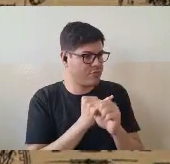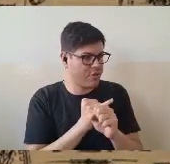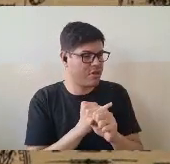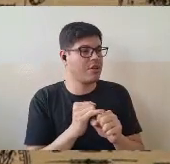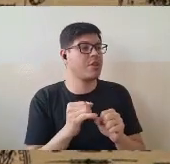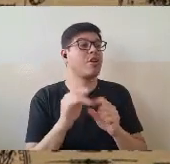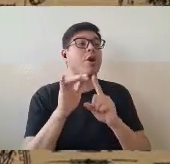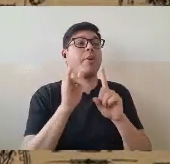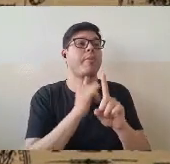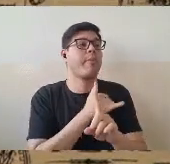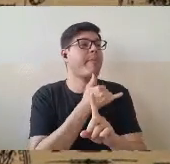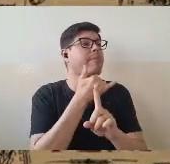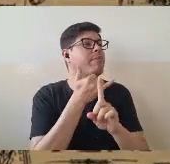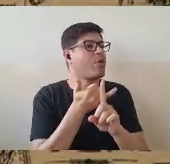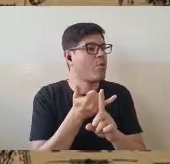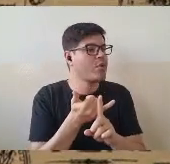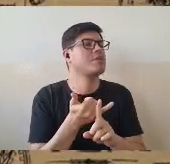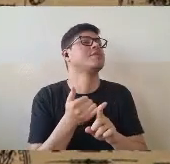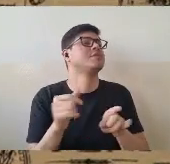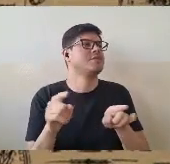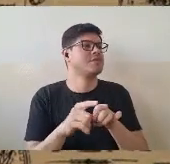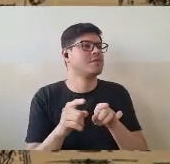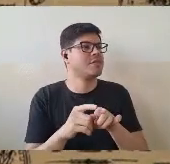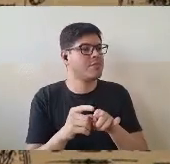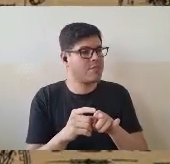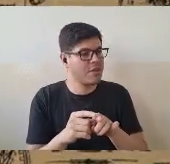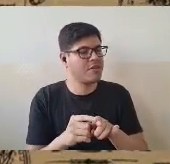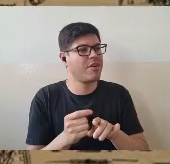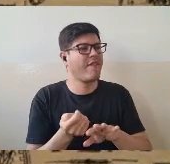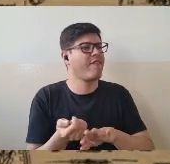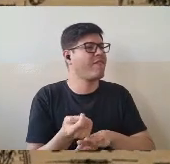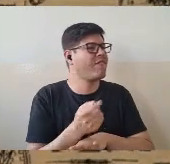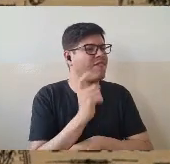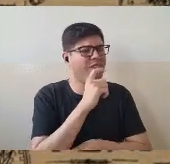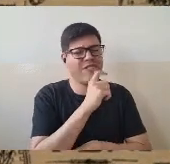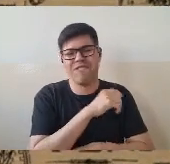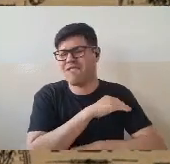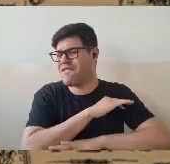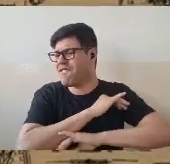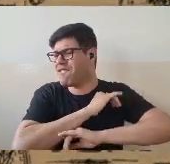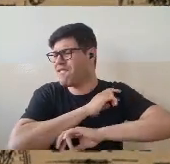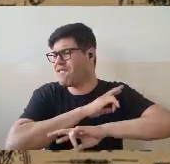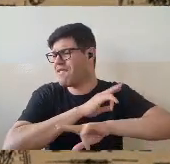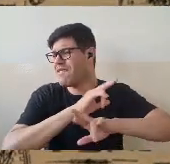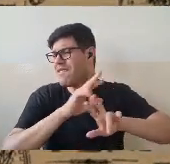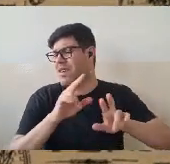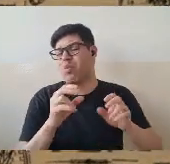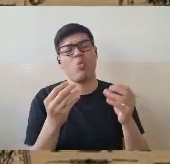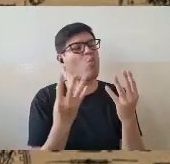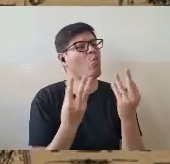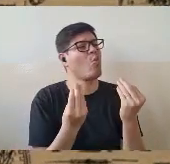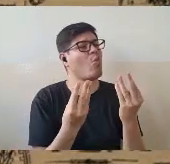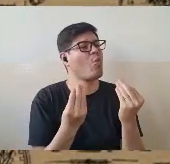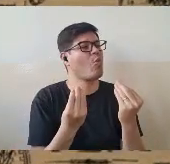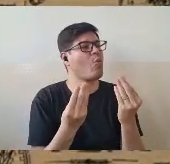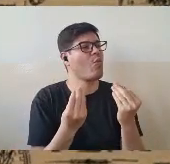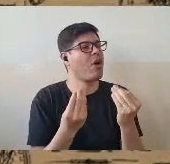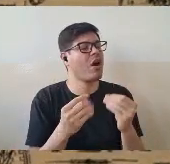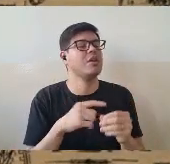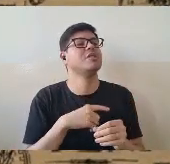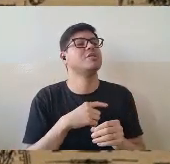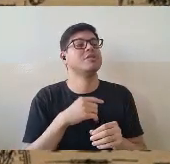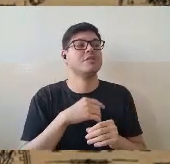celular. Então, veja bem, é mandatório que os pais regulem o tempo de tela na